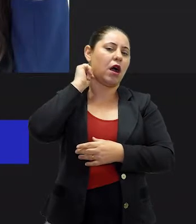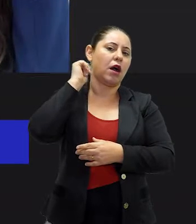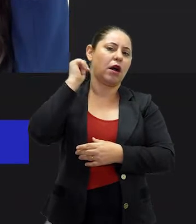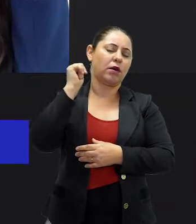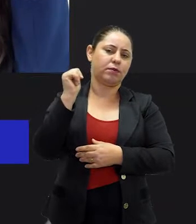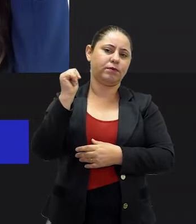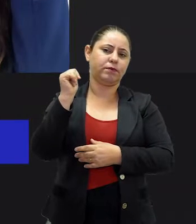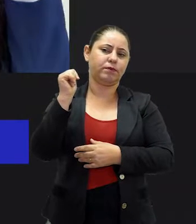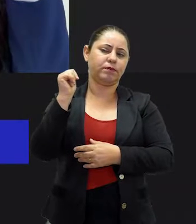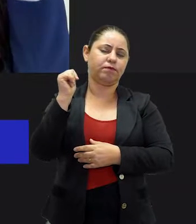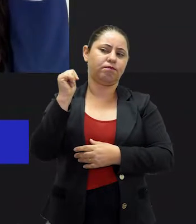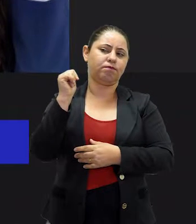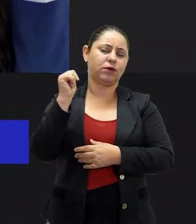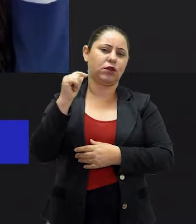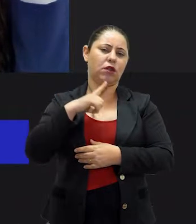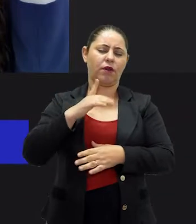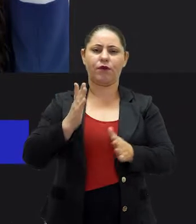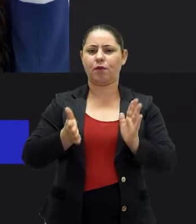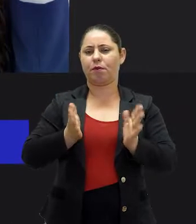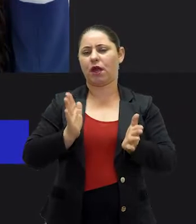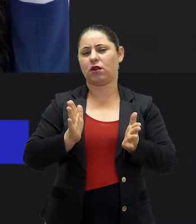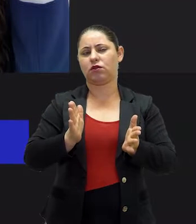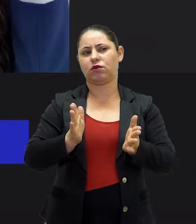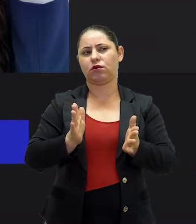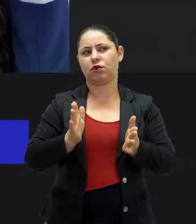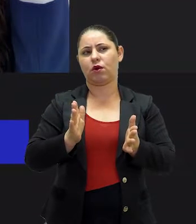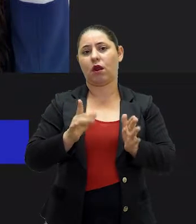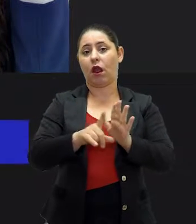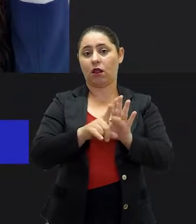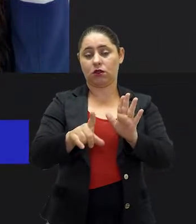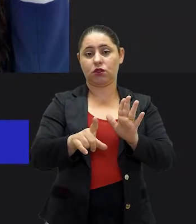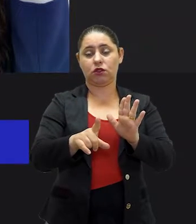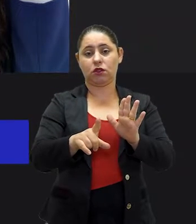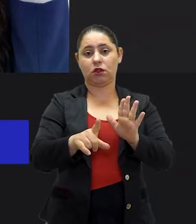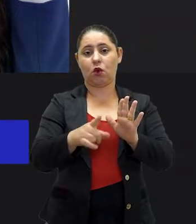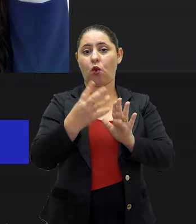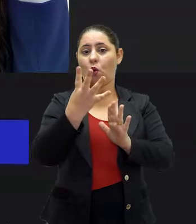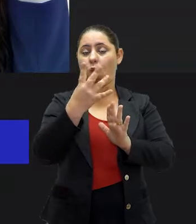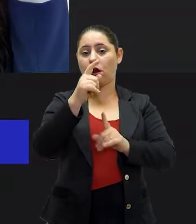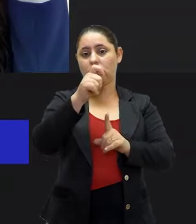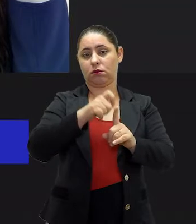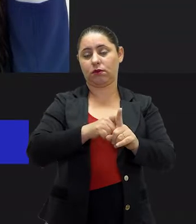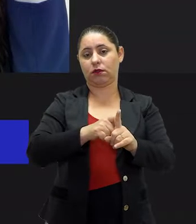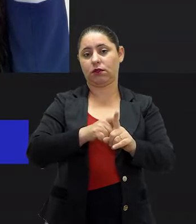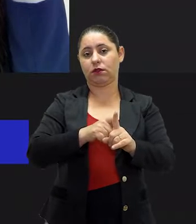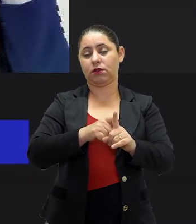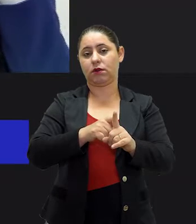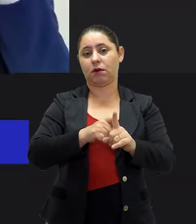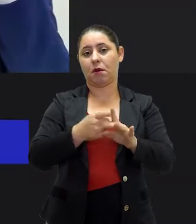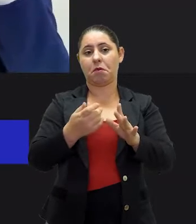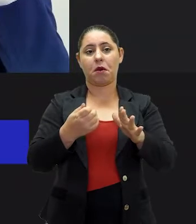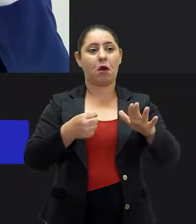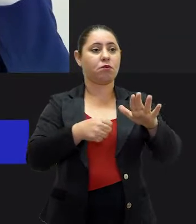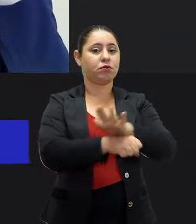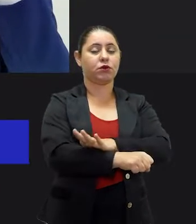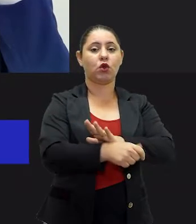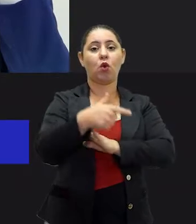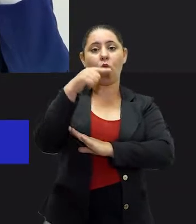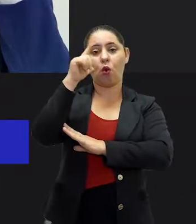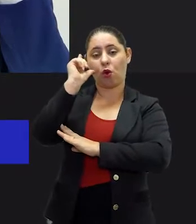abril, nós demos o prazo, na verdade, na legislação, colocava 4 meses para a instalação, e